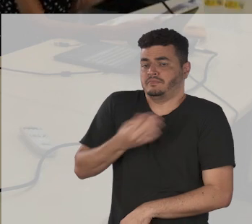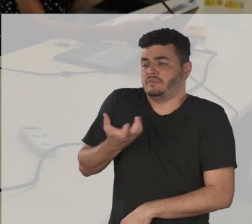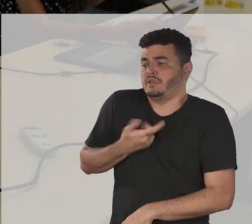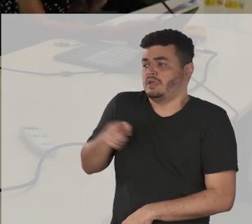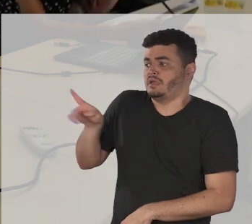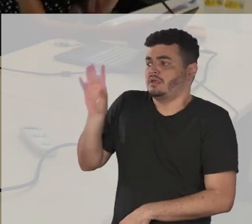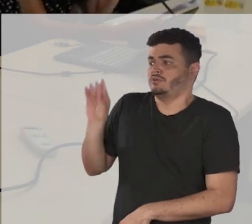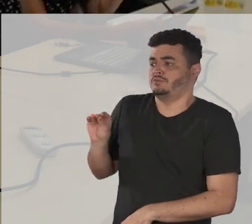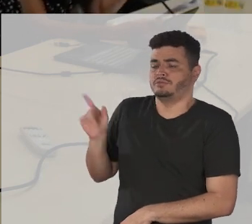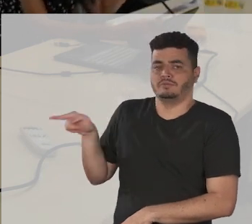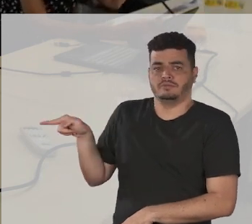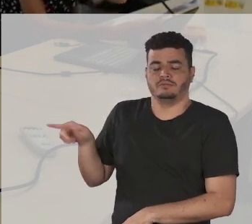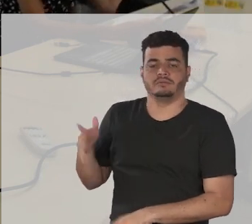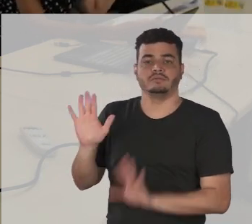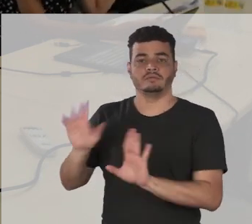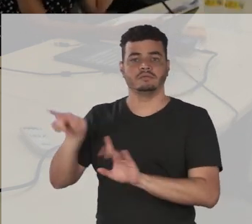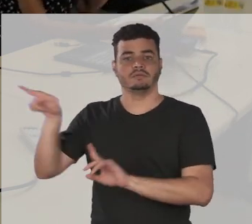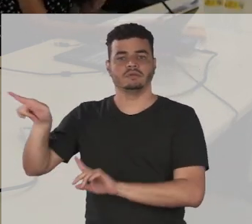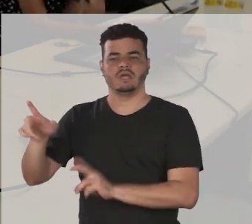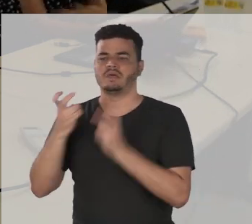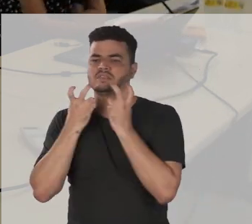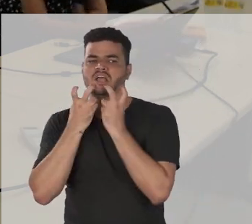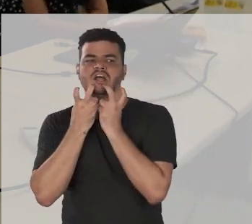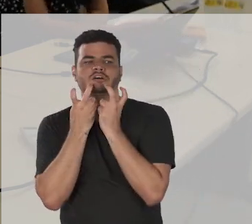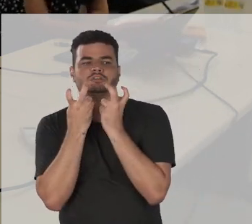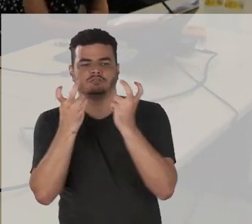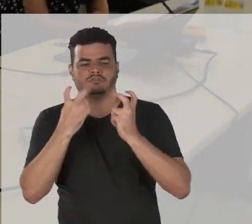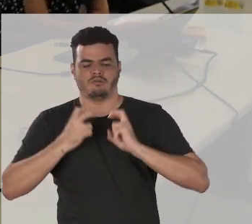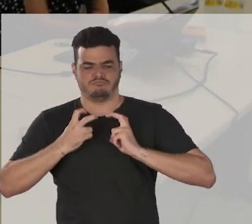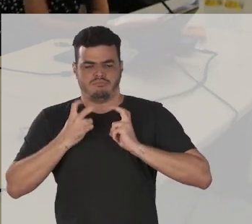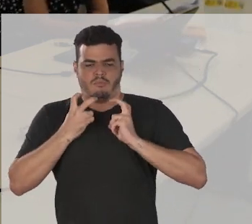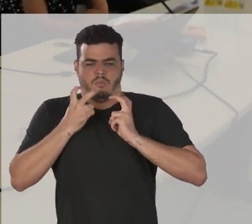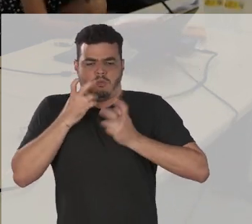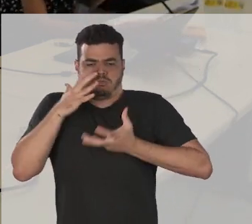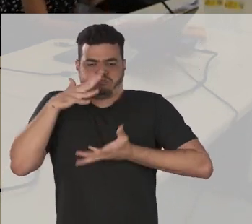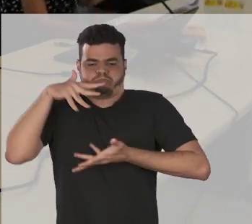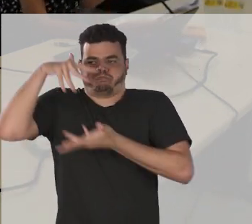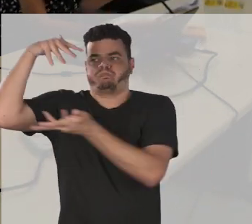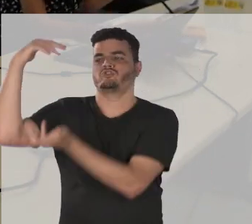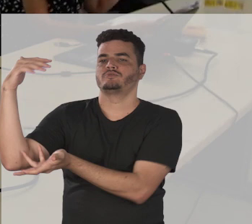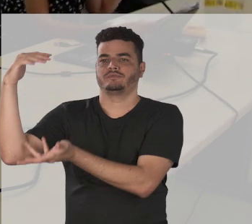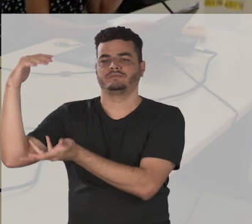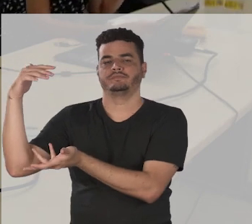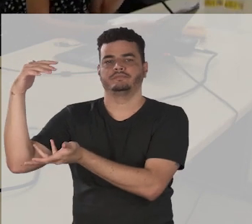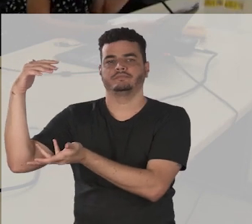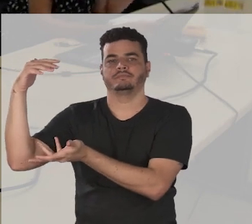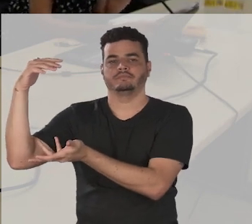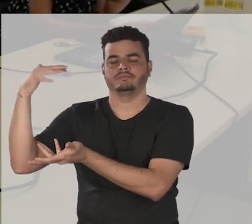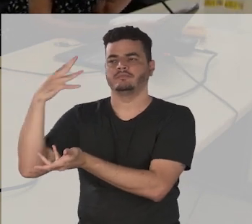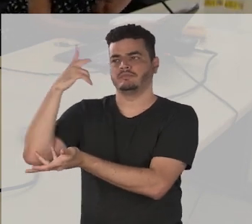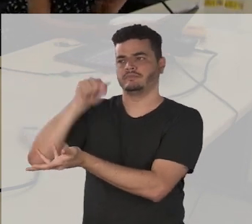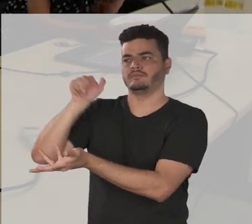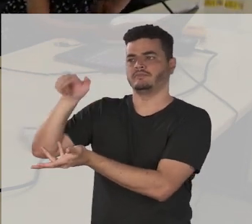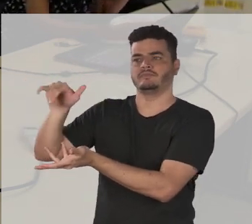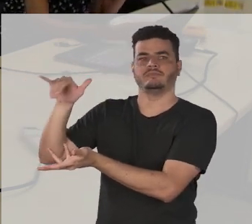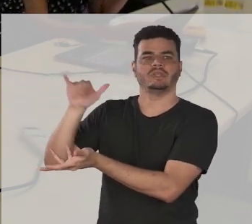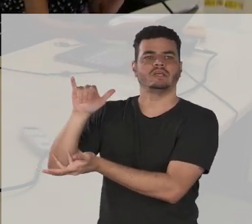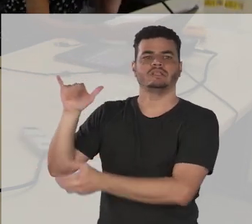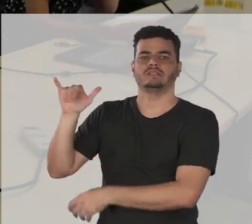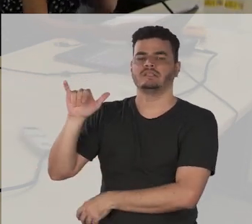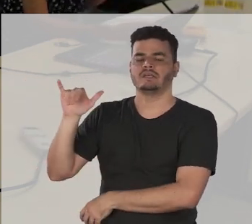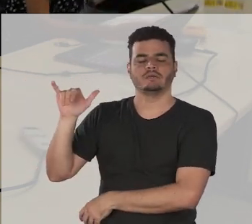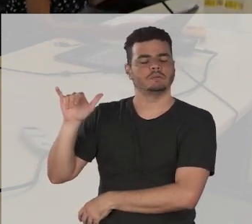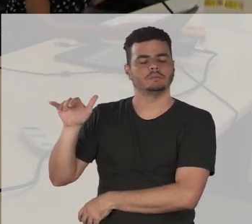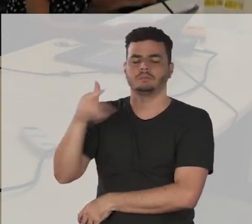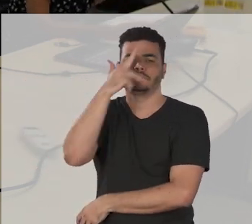o seu desejo se cumpre. E Camila grita tanto que se infla, se transforma em um balão vermelho, né?